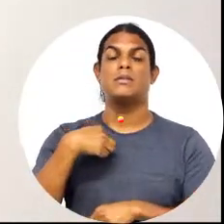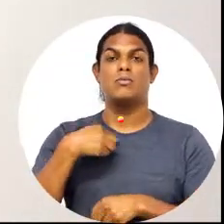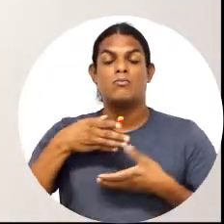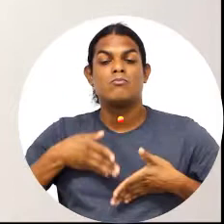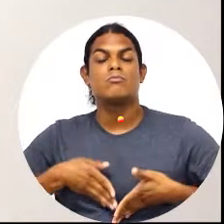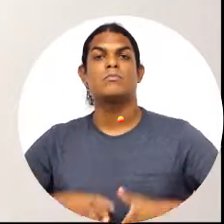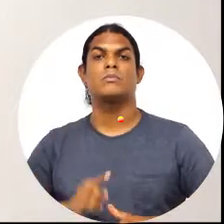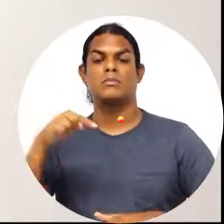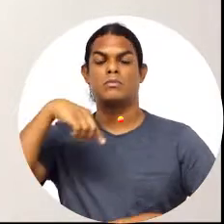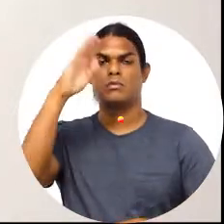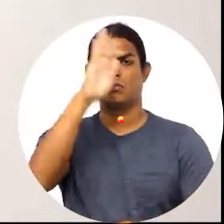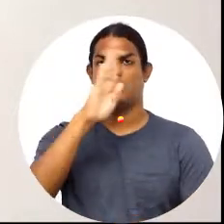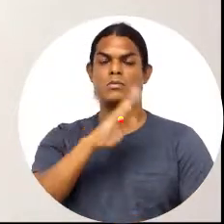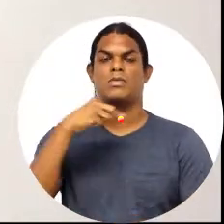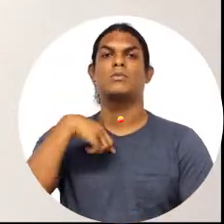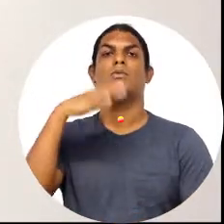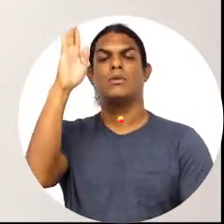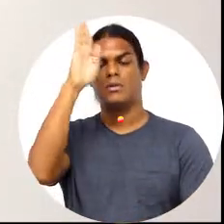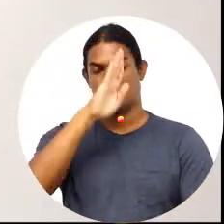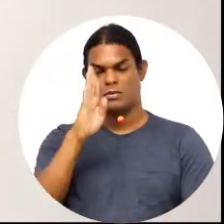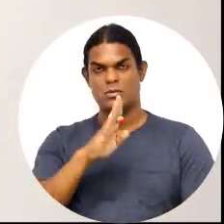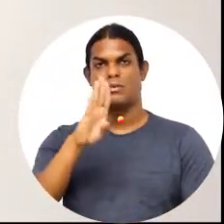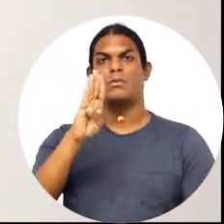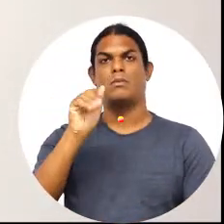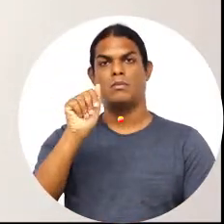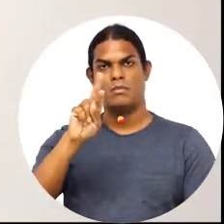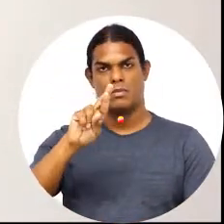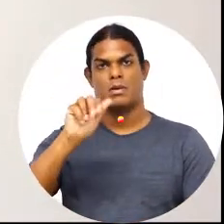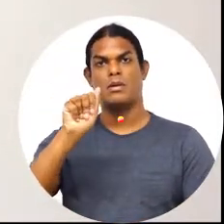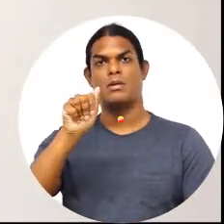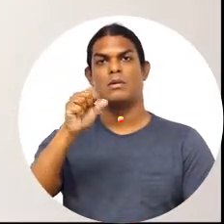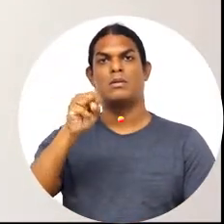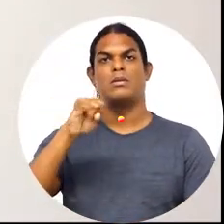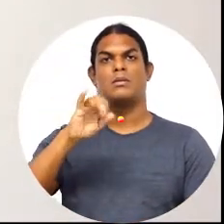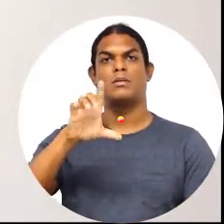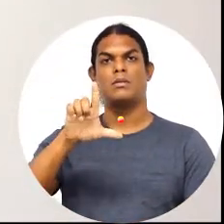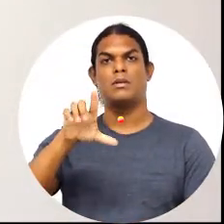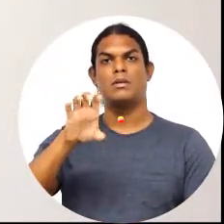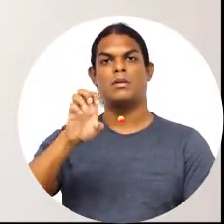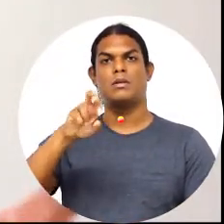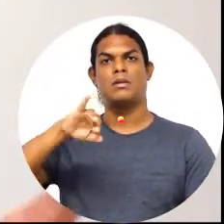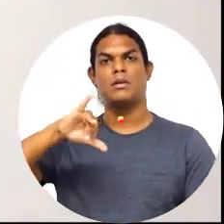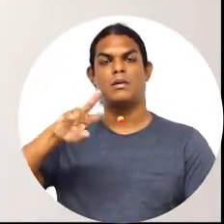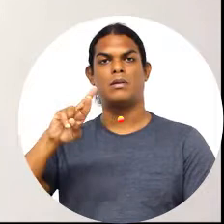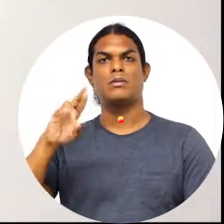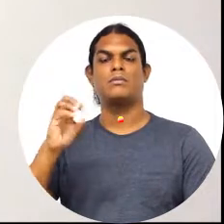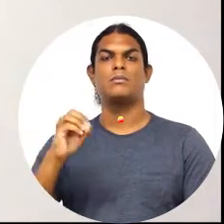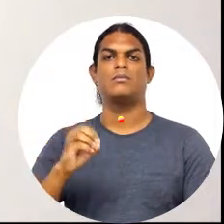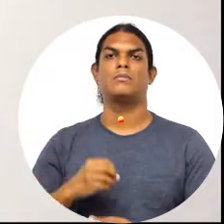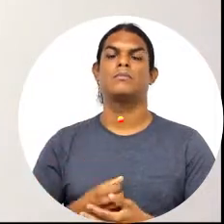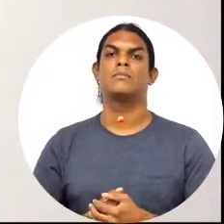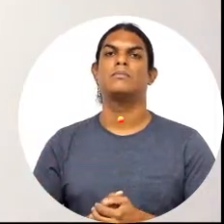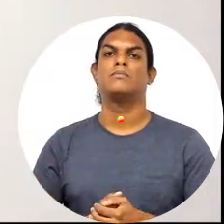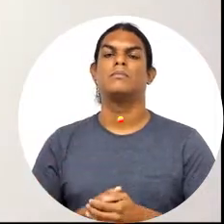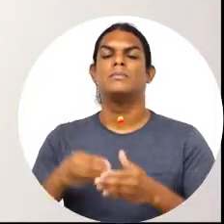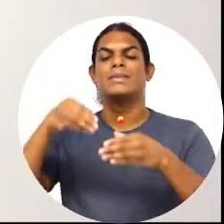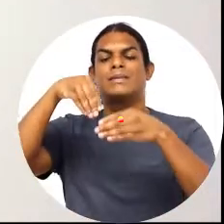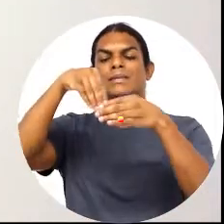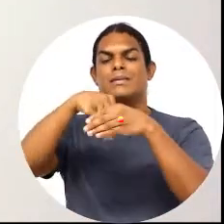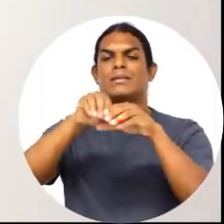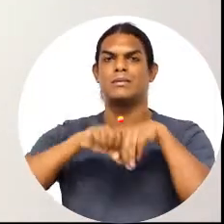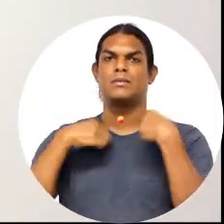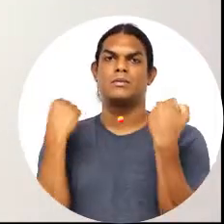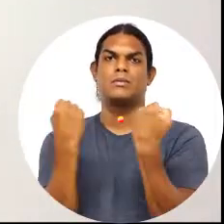cidadã brasileira. Essa é uma cidadania formal, tão somente pelo fato de eu ter nascido aqui no Brasil, estar inserida nessa